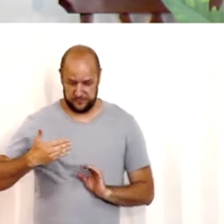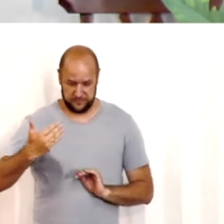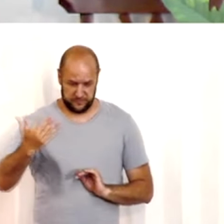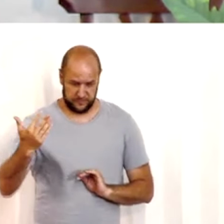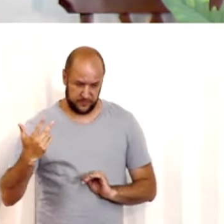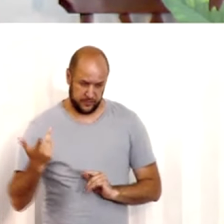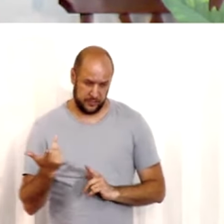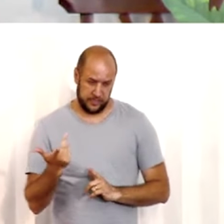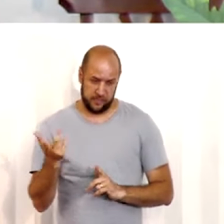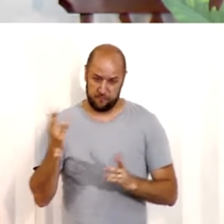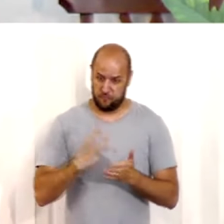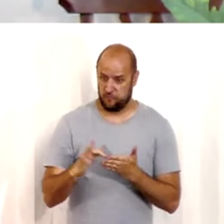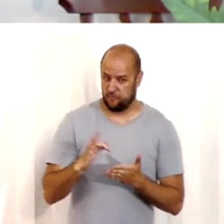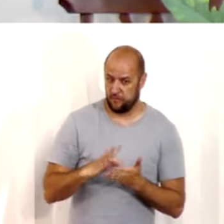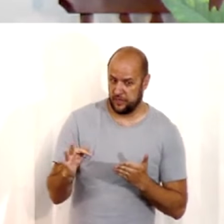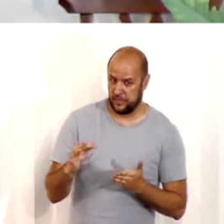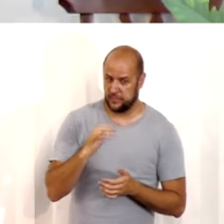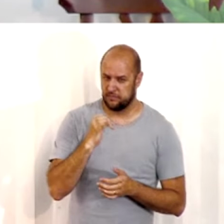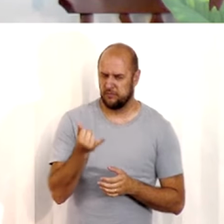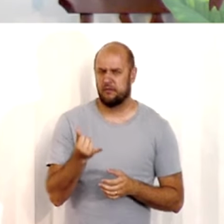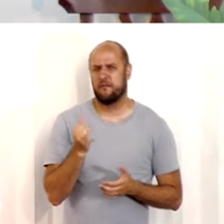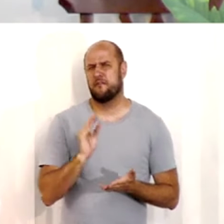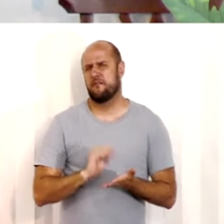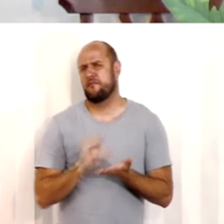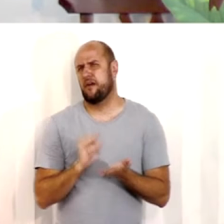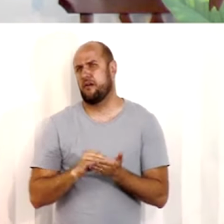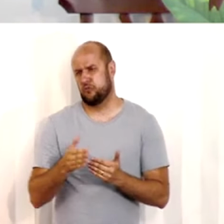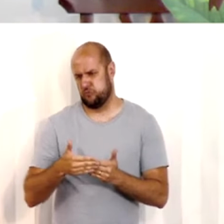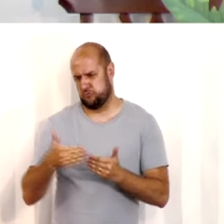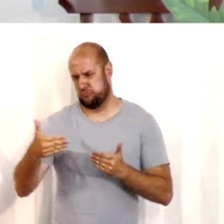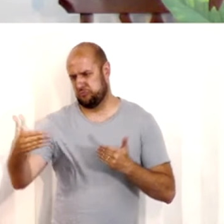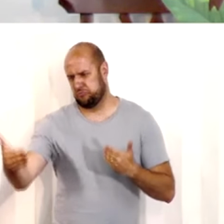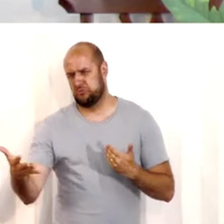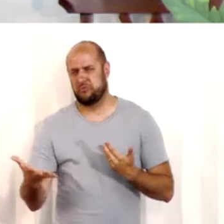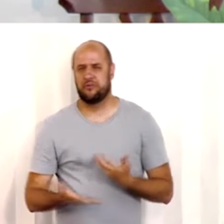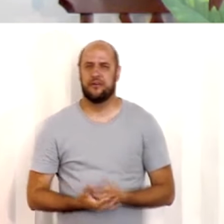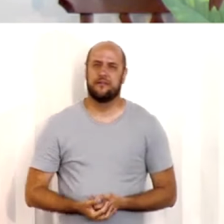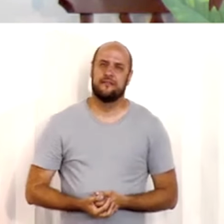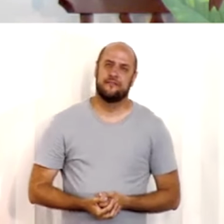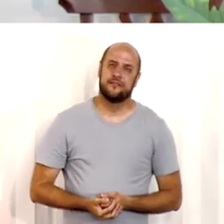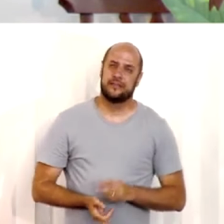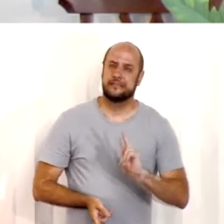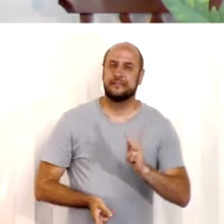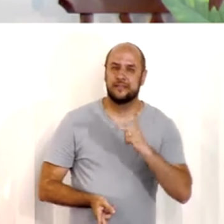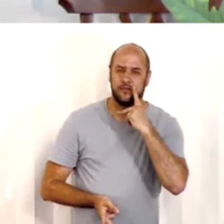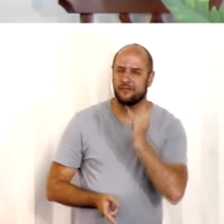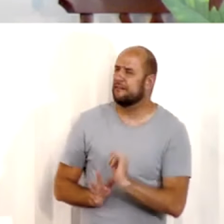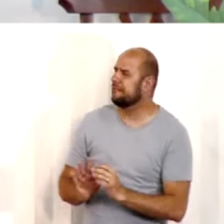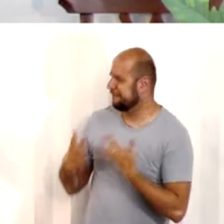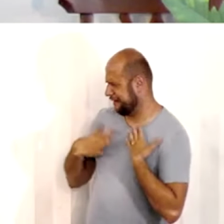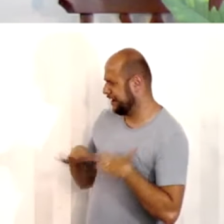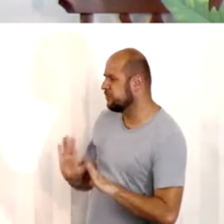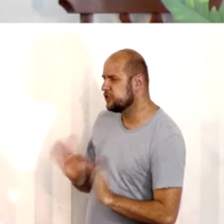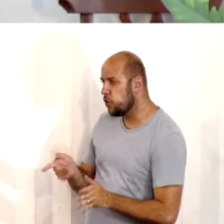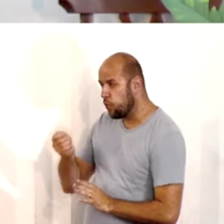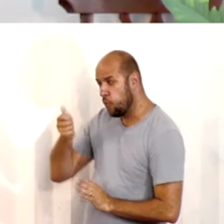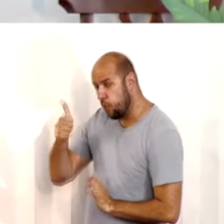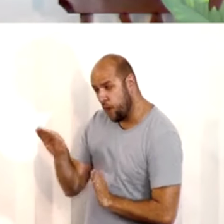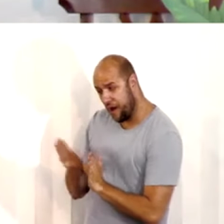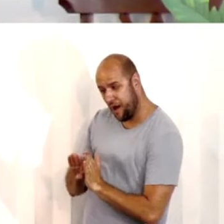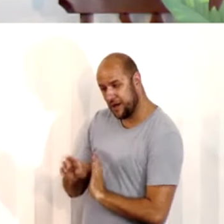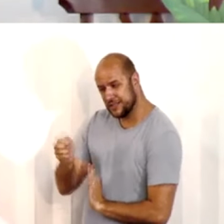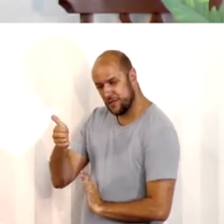coisa... Falta muito? Falta muito? E ele sempre dizia, não, já estamos chegando, não, já estamos chegando,